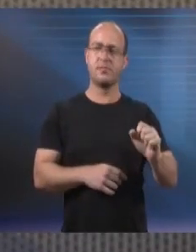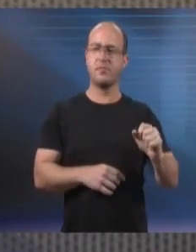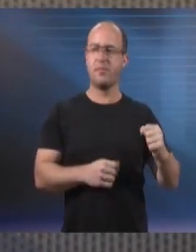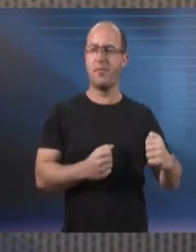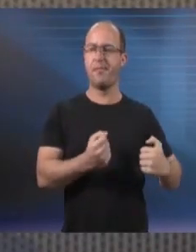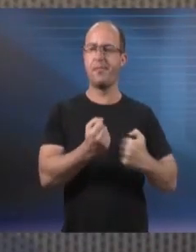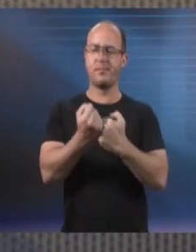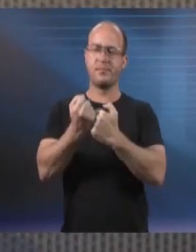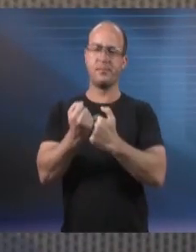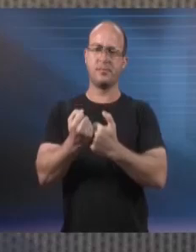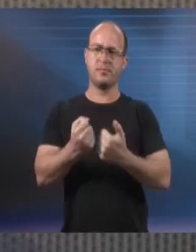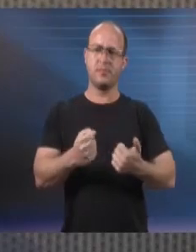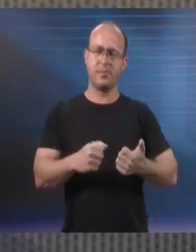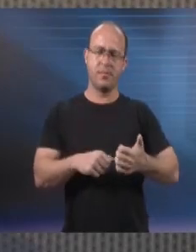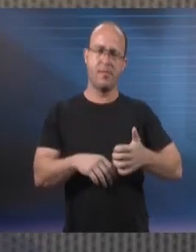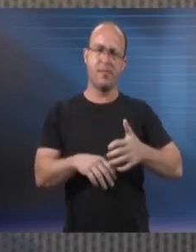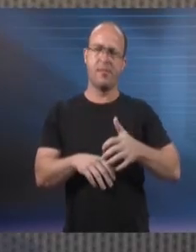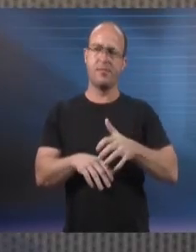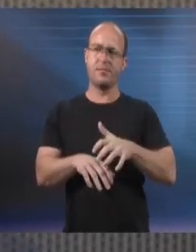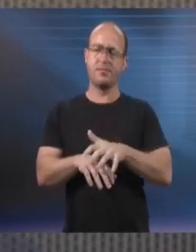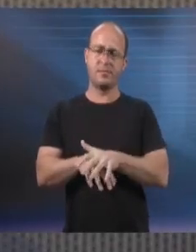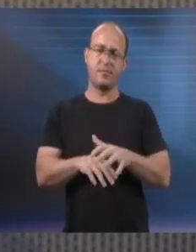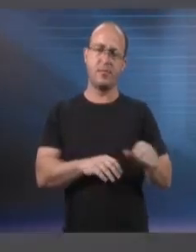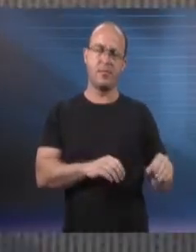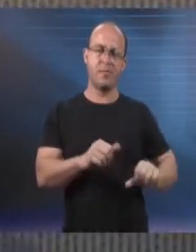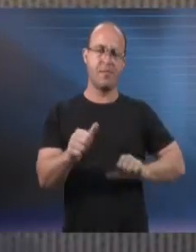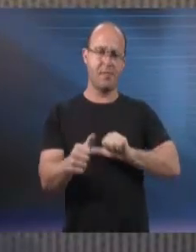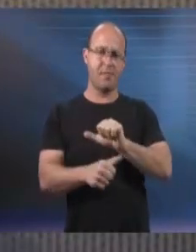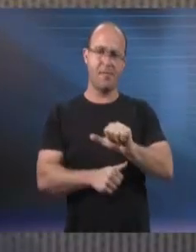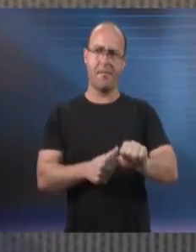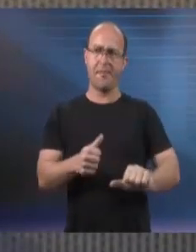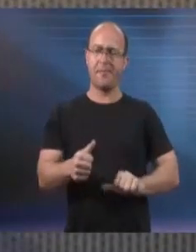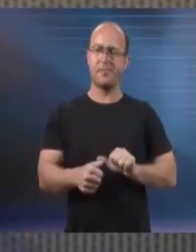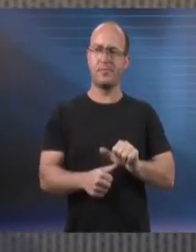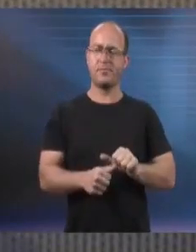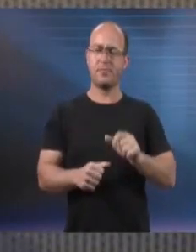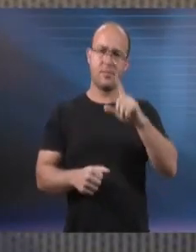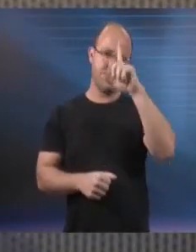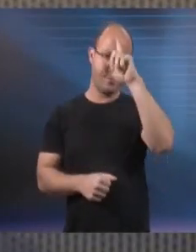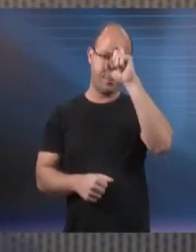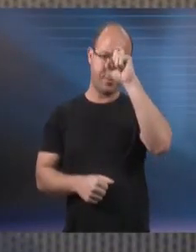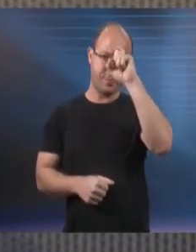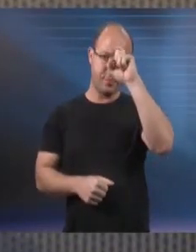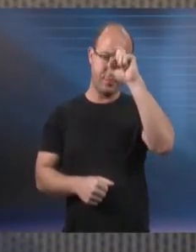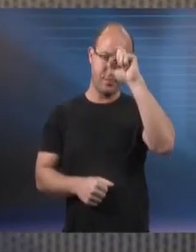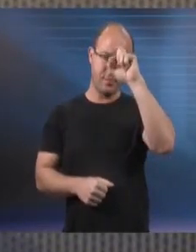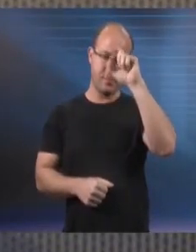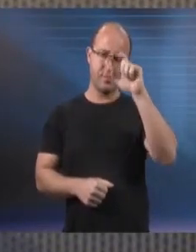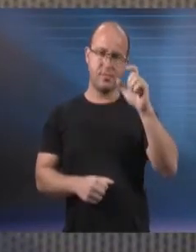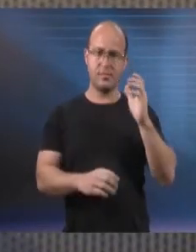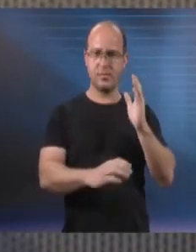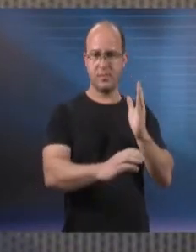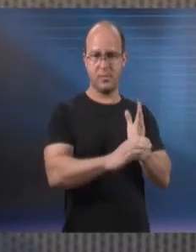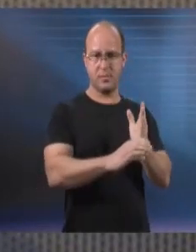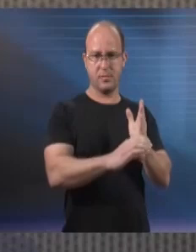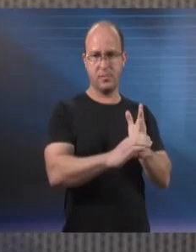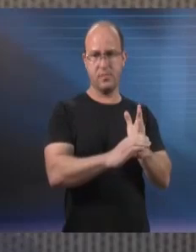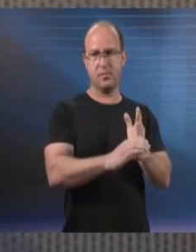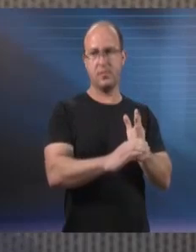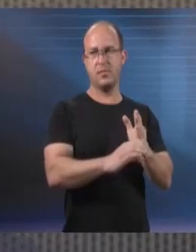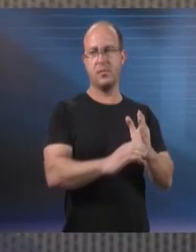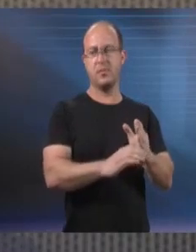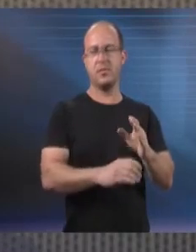defesa da incorporação ou da transformação do Hospital Regional de Caicó, o